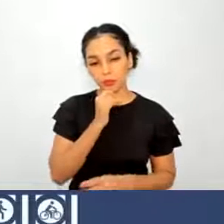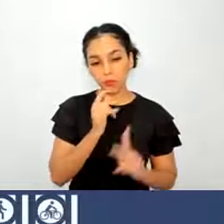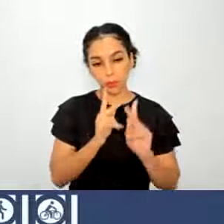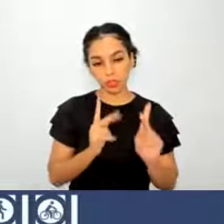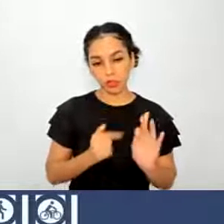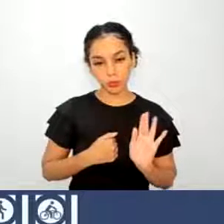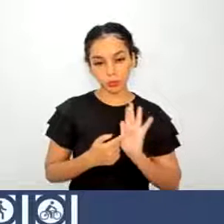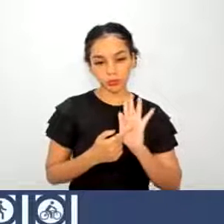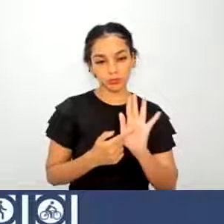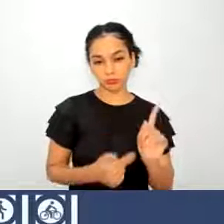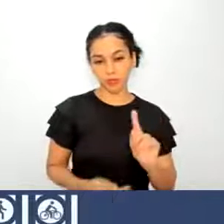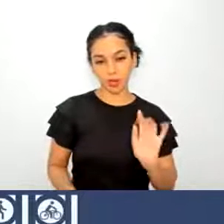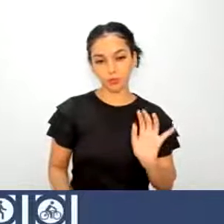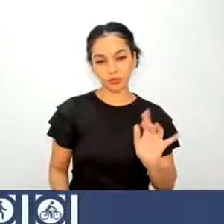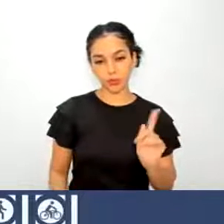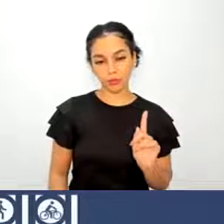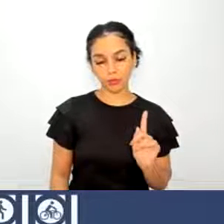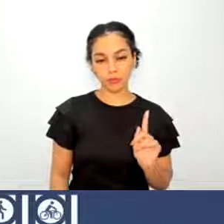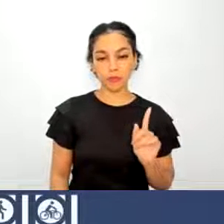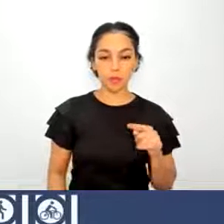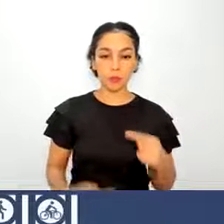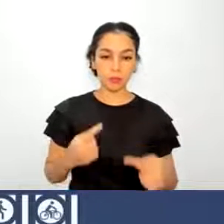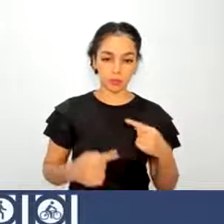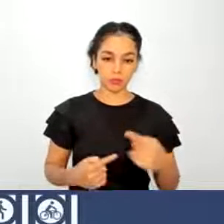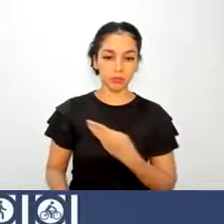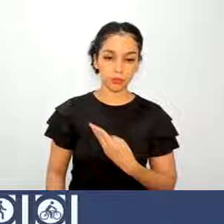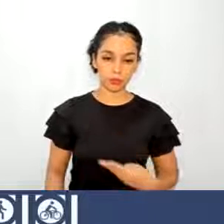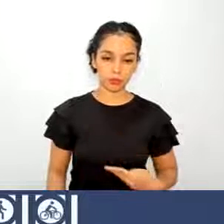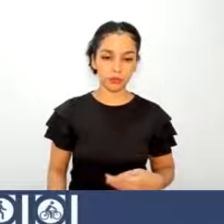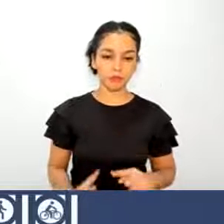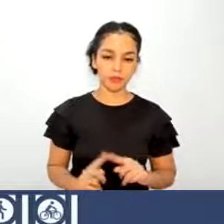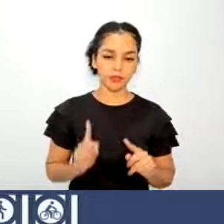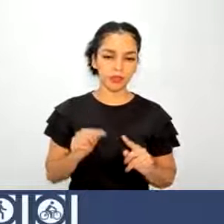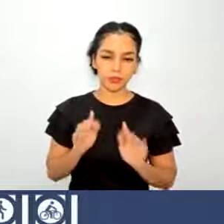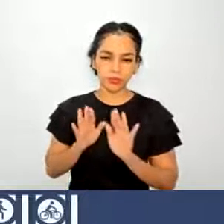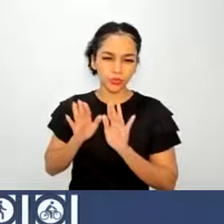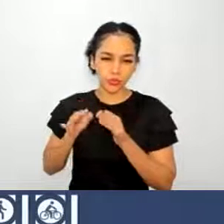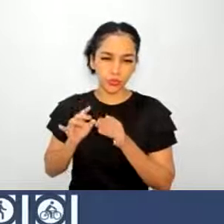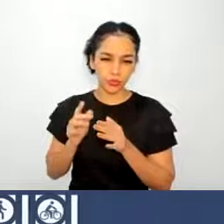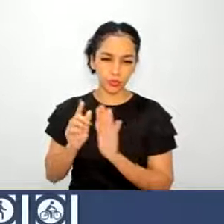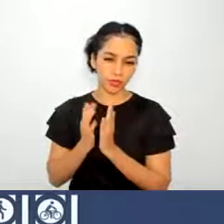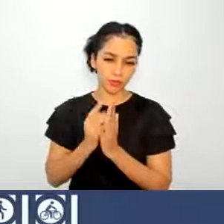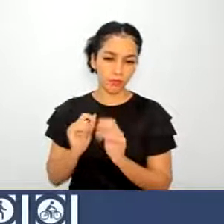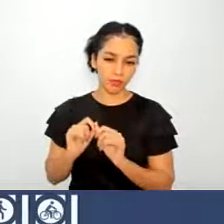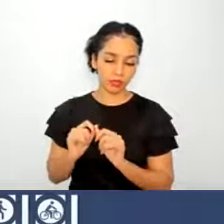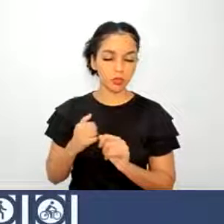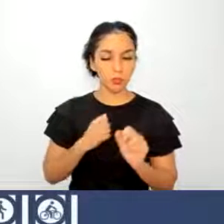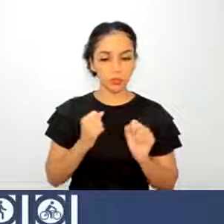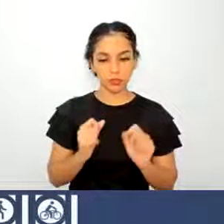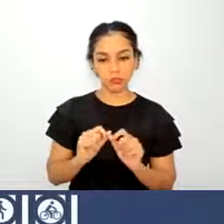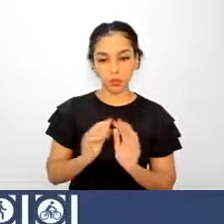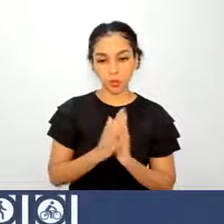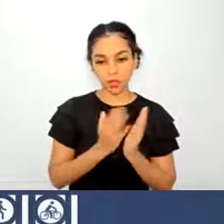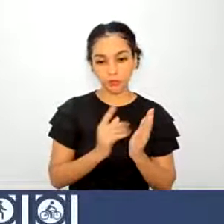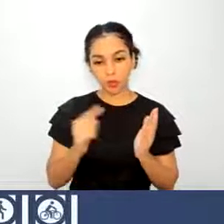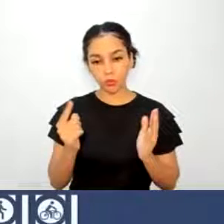Não são. Eles são políticas públicas. Mas isso foi um recorte que o livro fez. Sim, sim. Eu poderia fazer um outro livro só